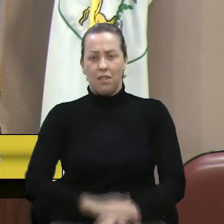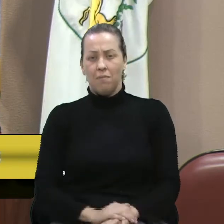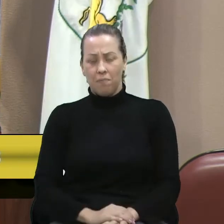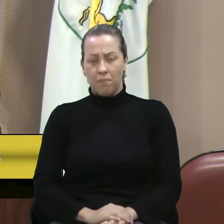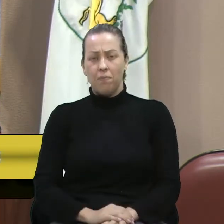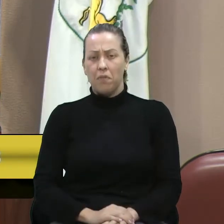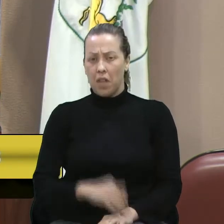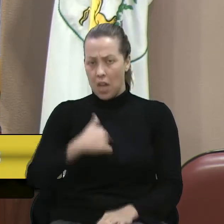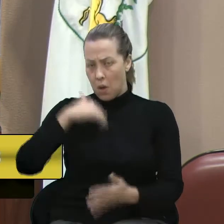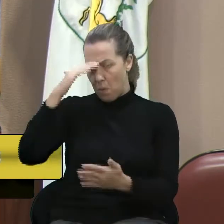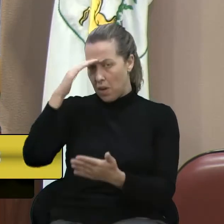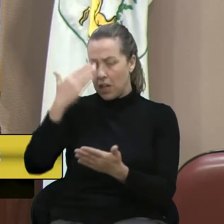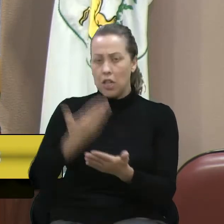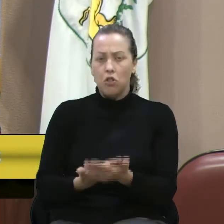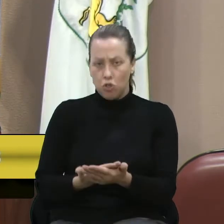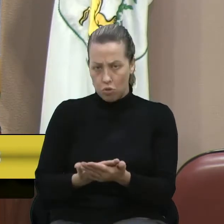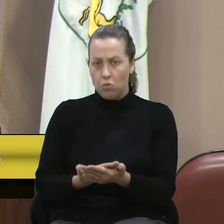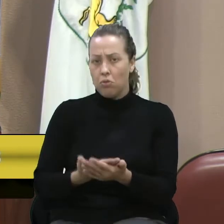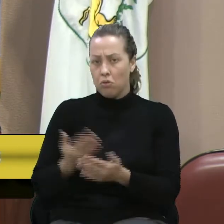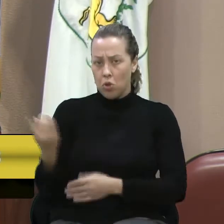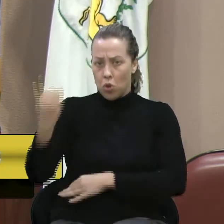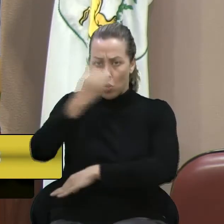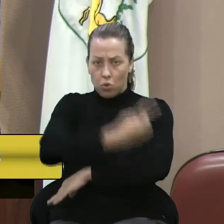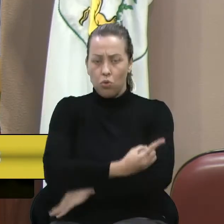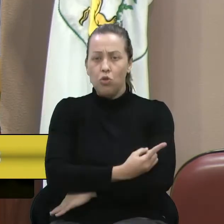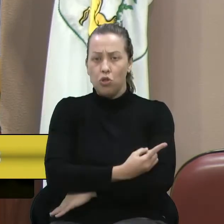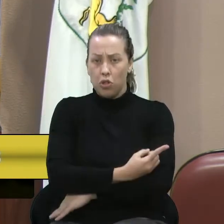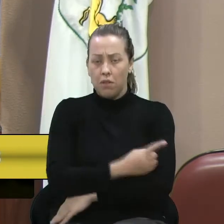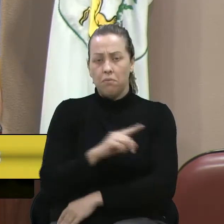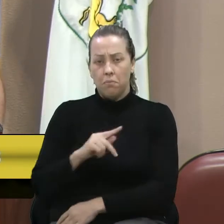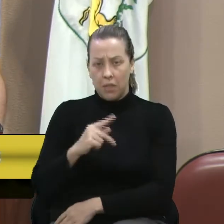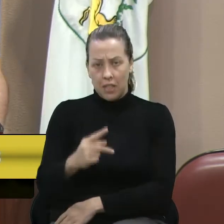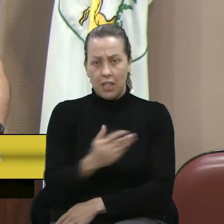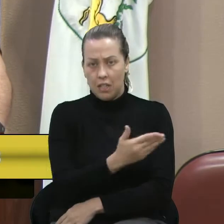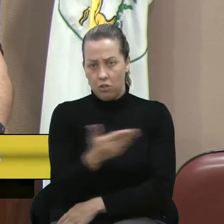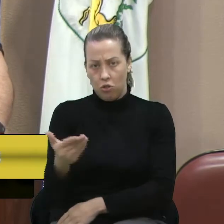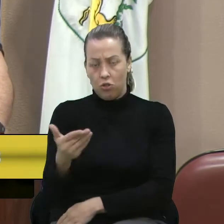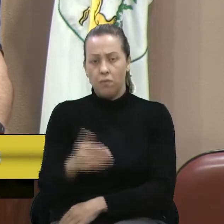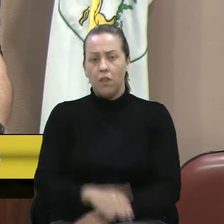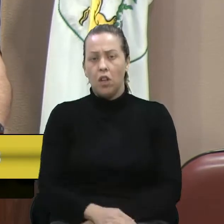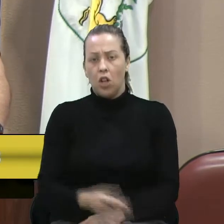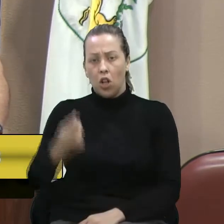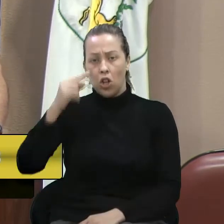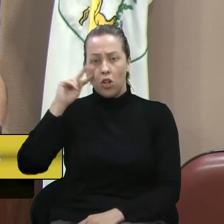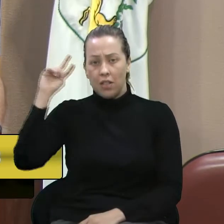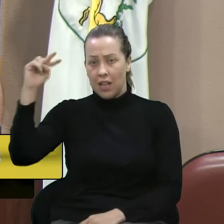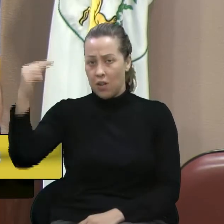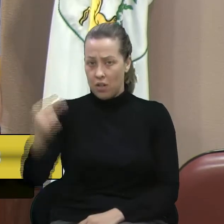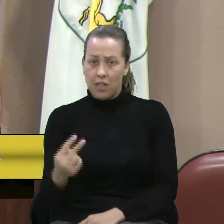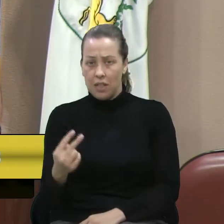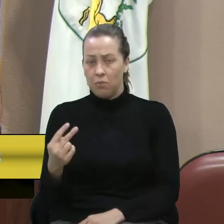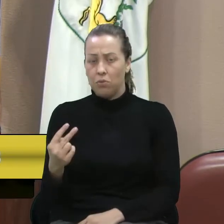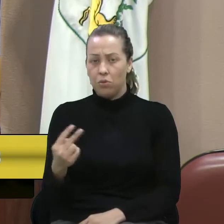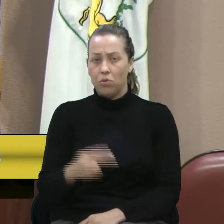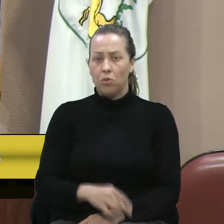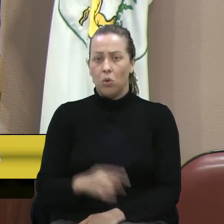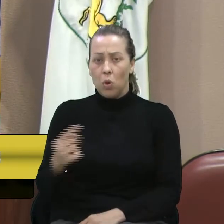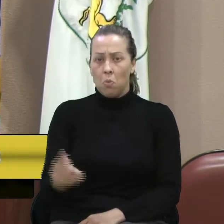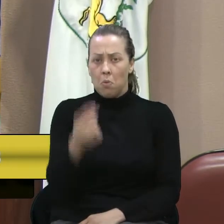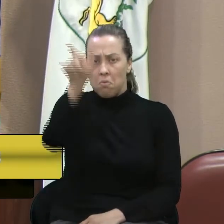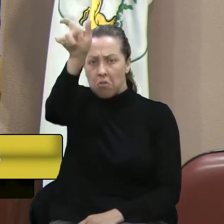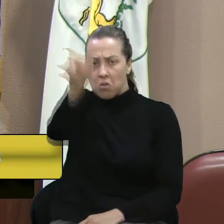Então, eu tenho certeza que, nesse dia, vereador presidente, a gente reconhece um